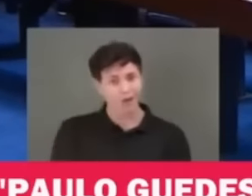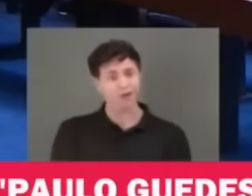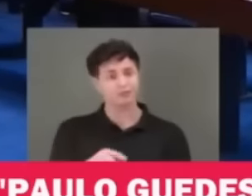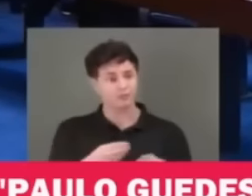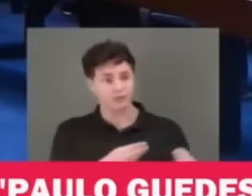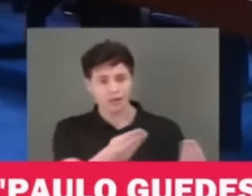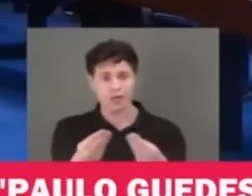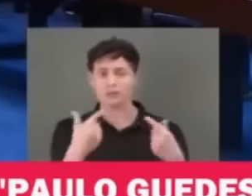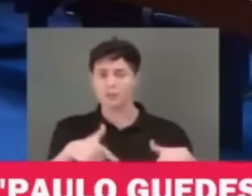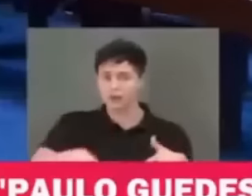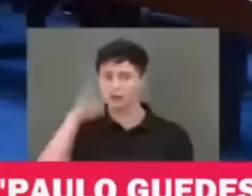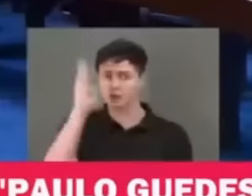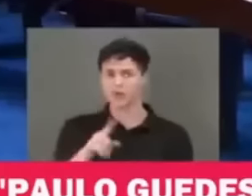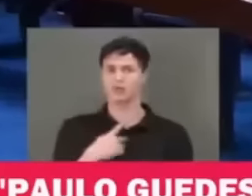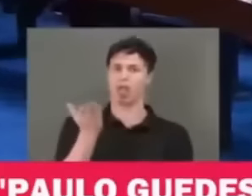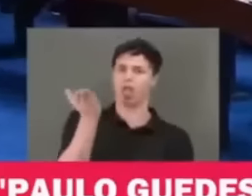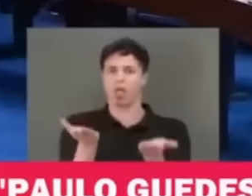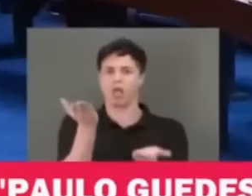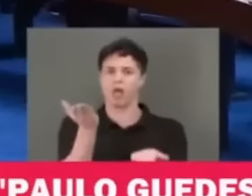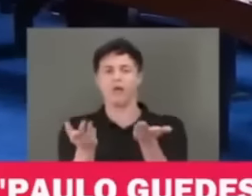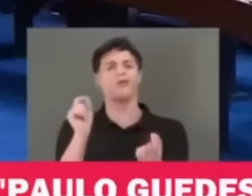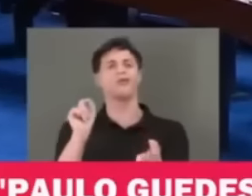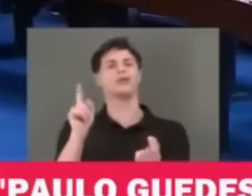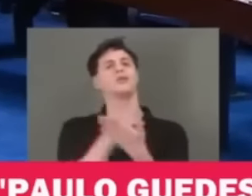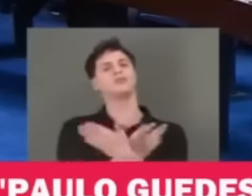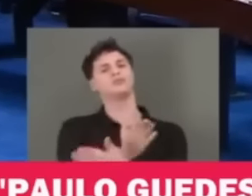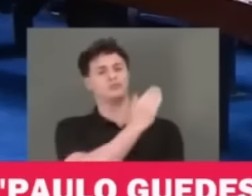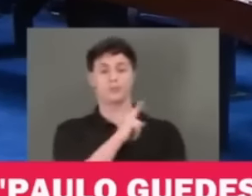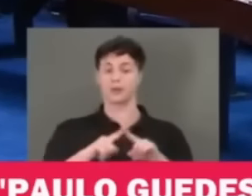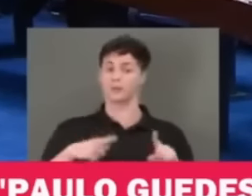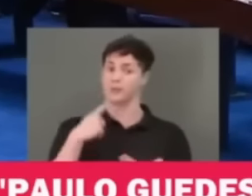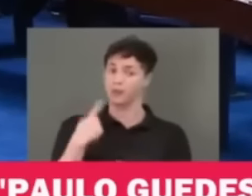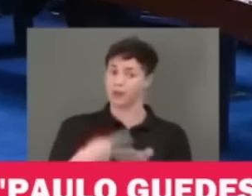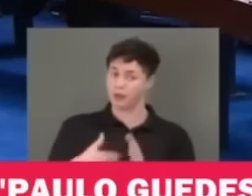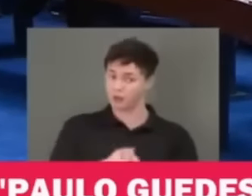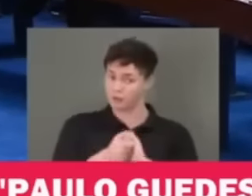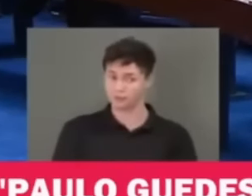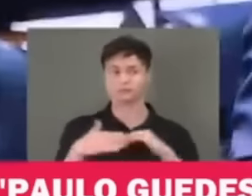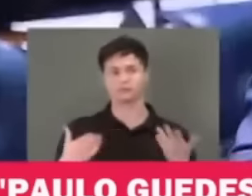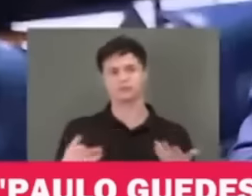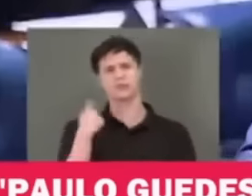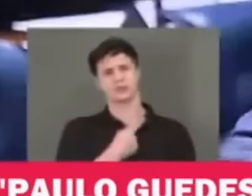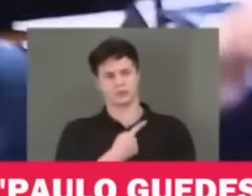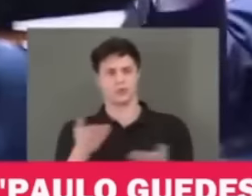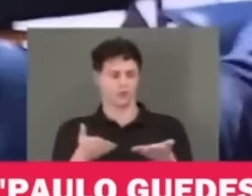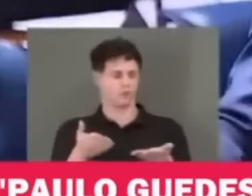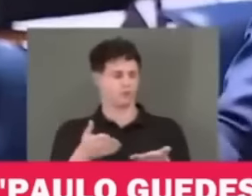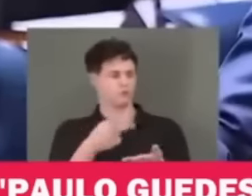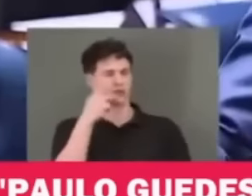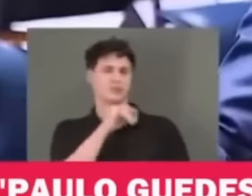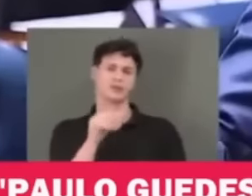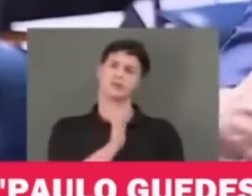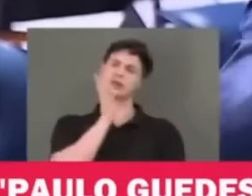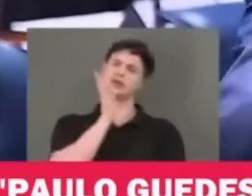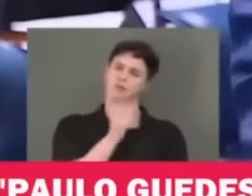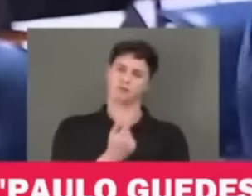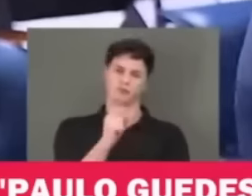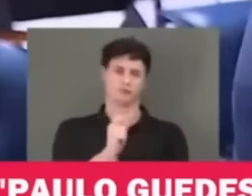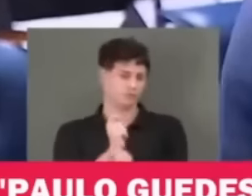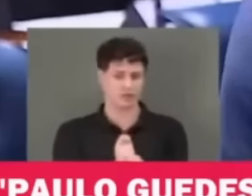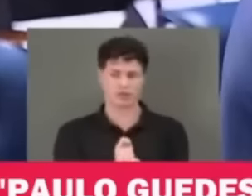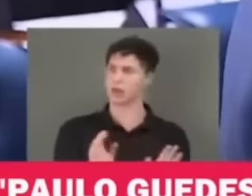estamos tentando compensar é aquilo que foi feito lá atrás agora Foi um acordo que foi feito então nós estamos falando aqui se dura 10 anos não vai durar